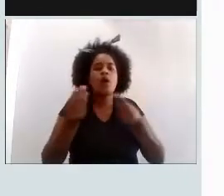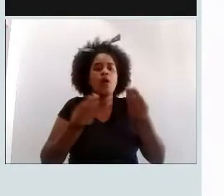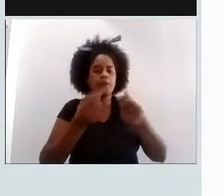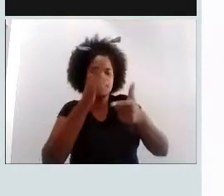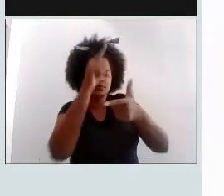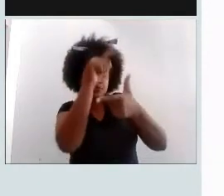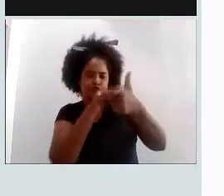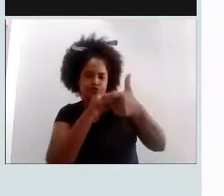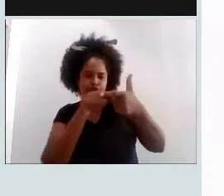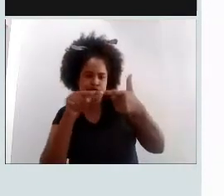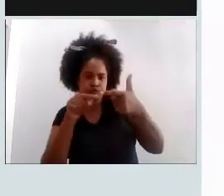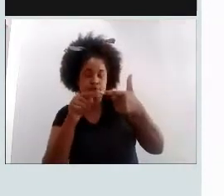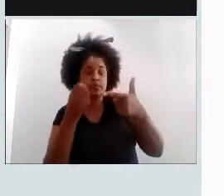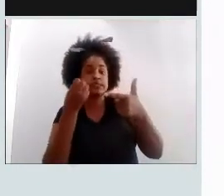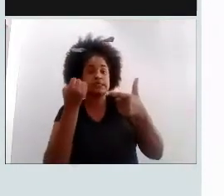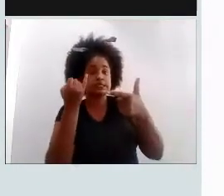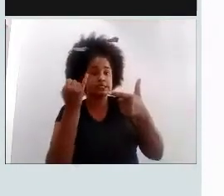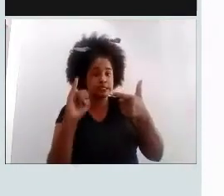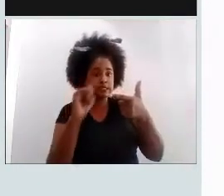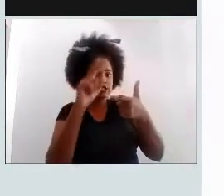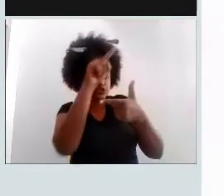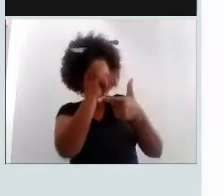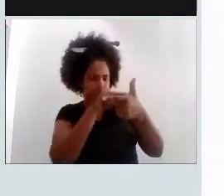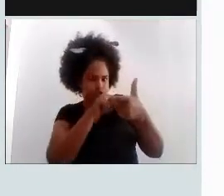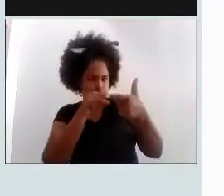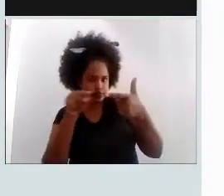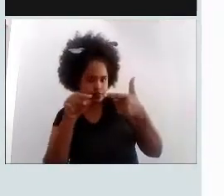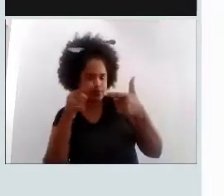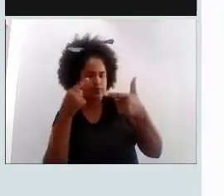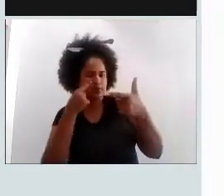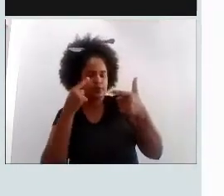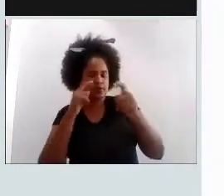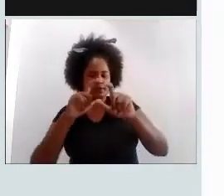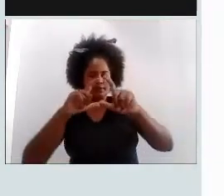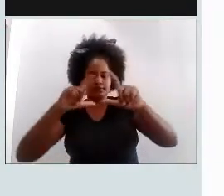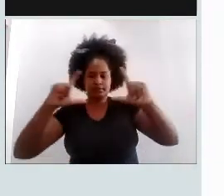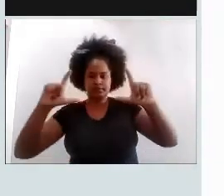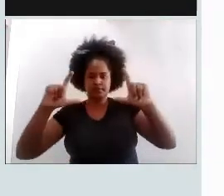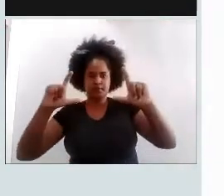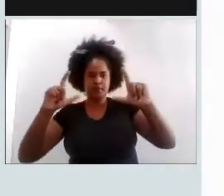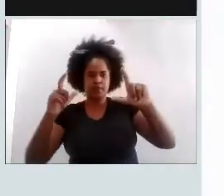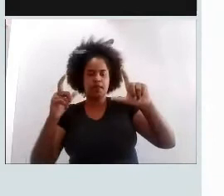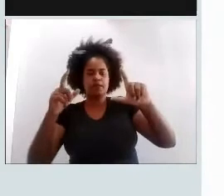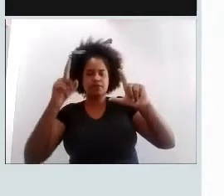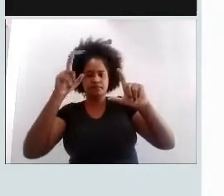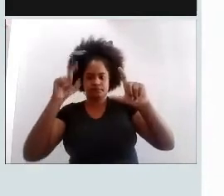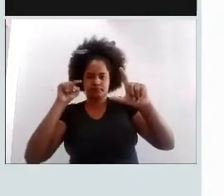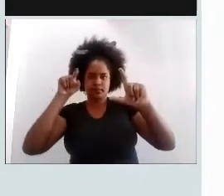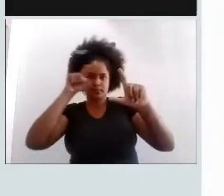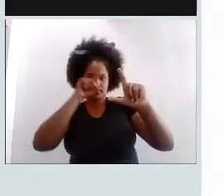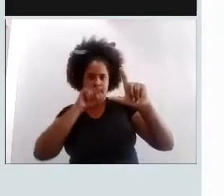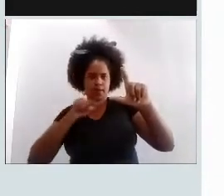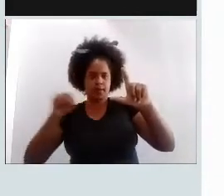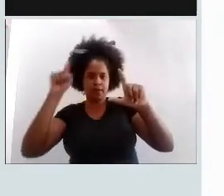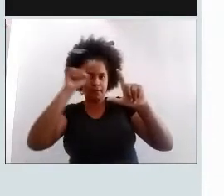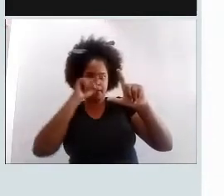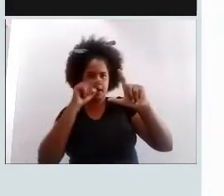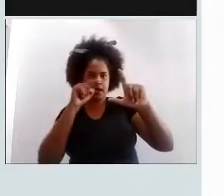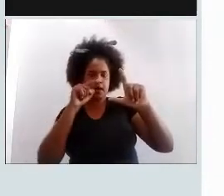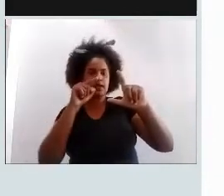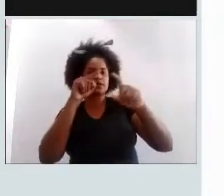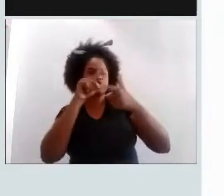Se dividirmos o comprimento do lado do hexágono maior pelo comprimento do hexágono menor, teremos 2 dividido para